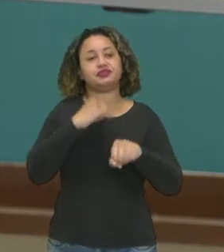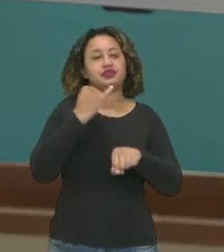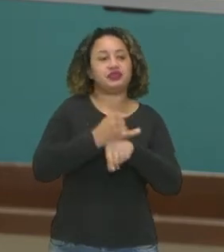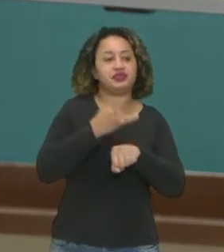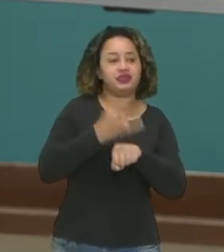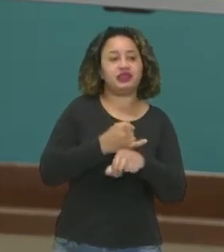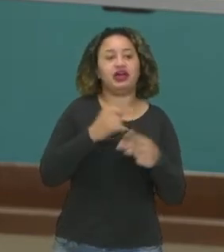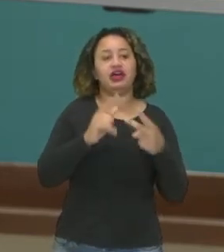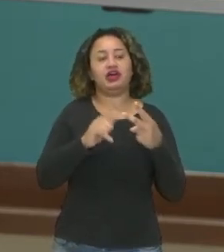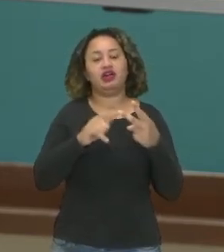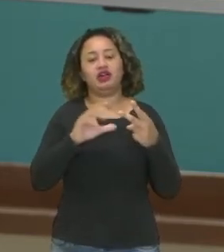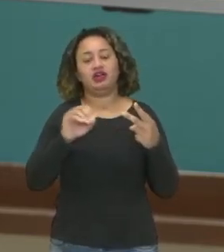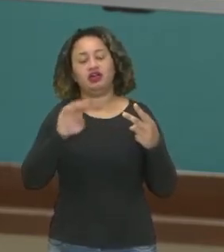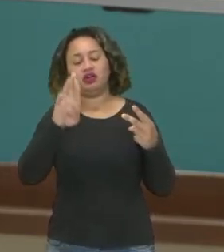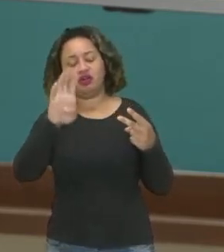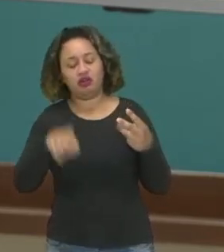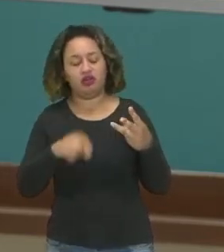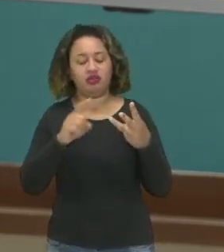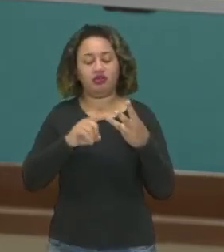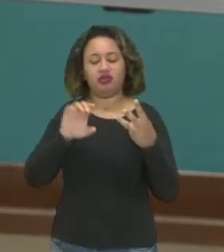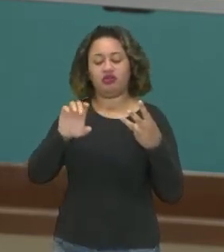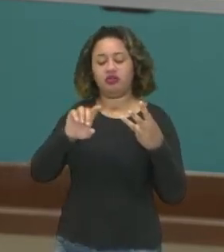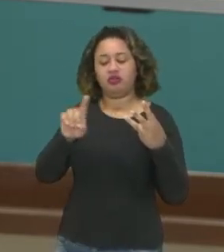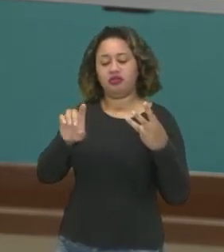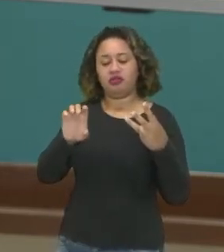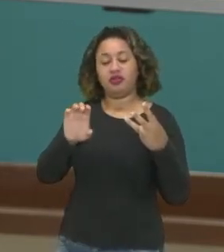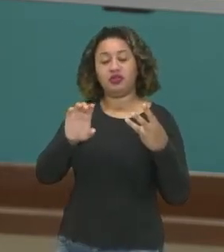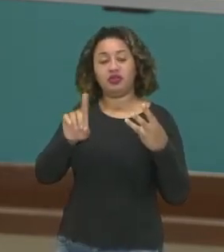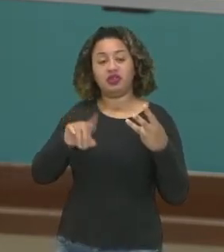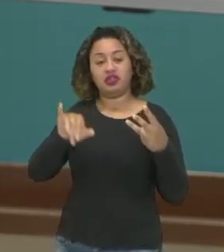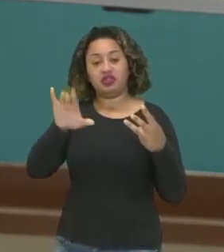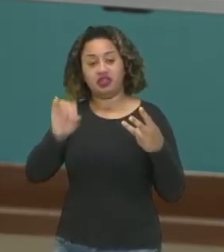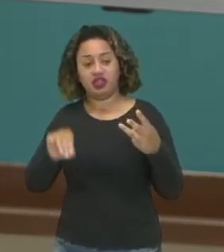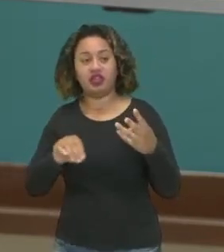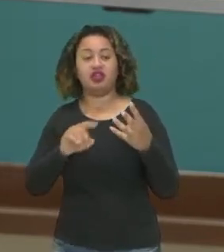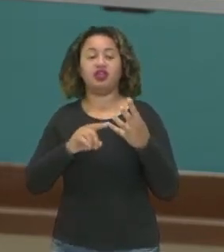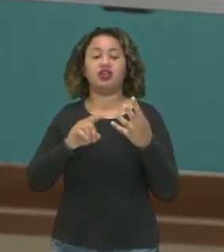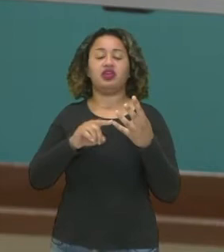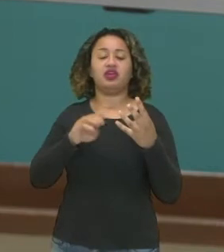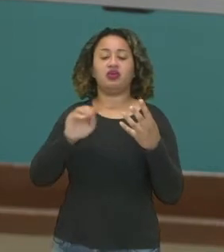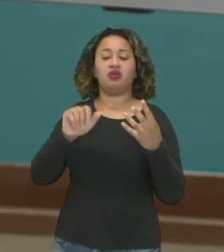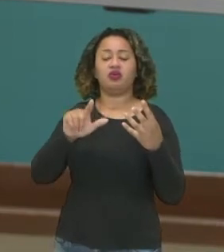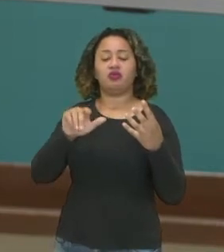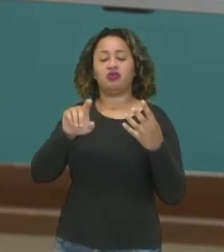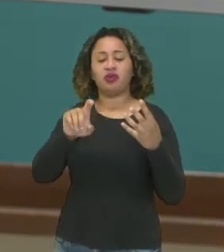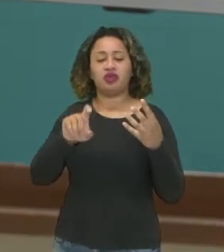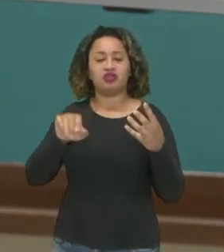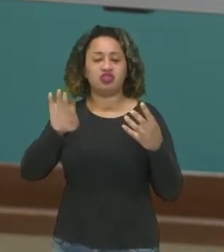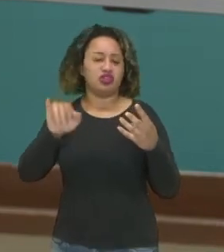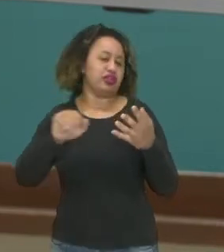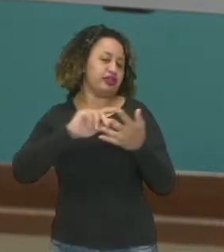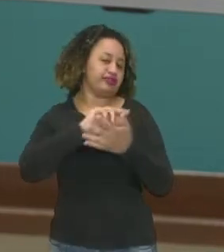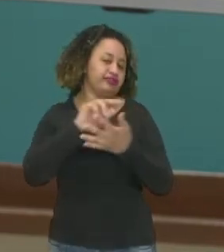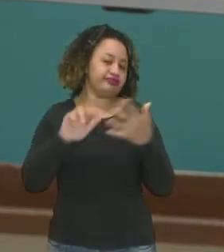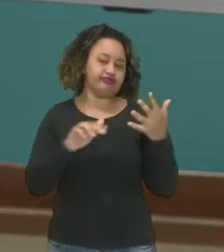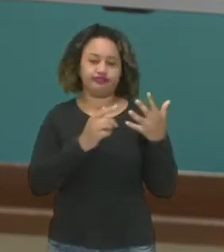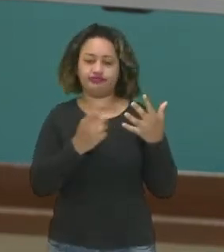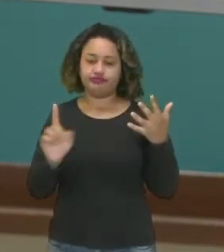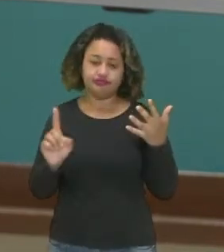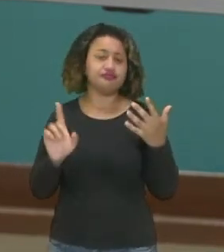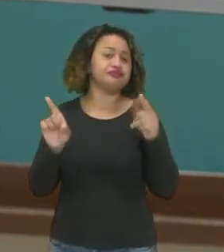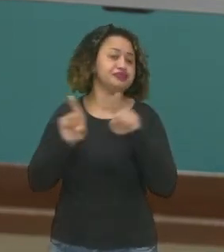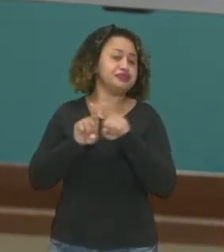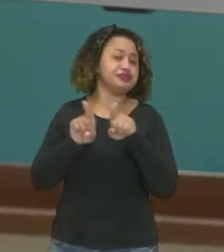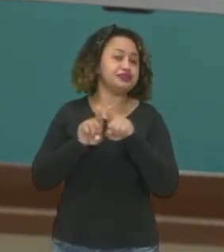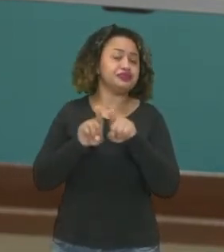o cobre, o zinco, o manganês, a bauxita, né, de onde extrai o alumínio, e assim por diante.